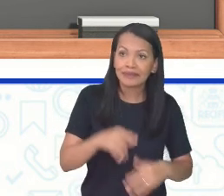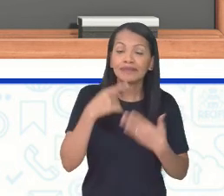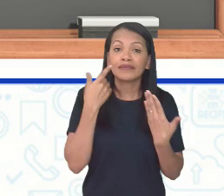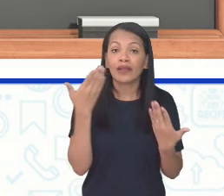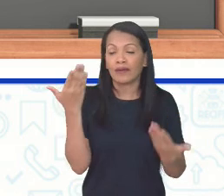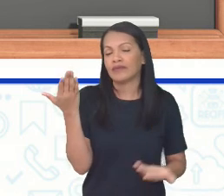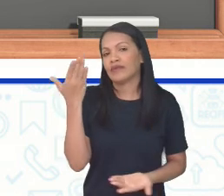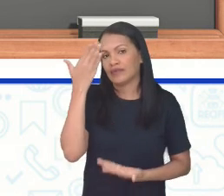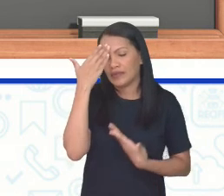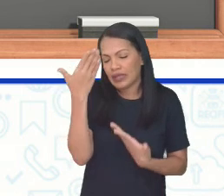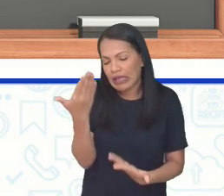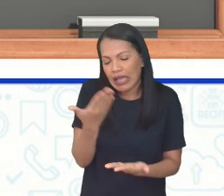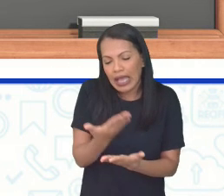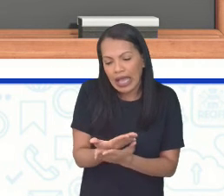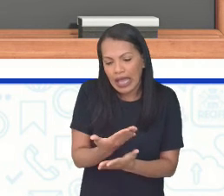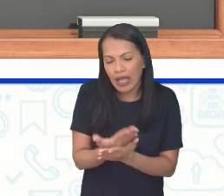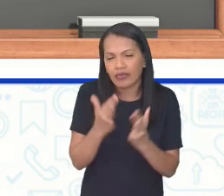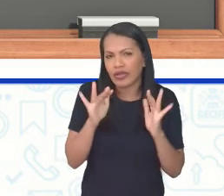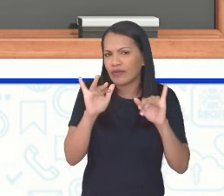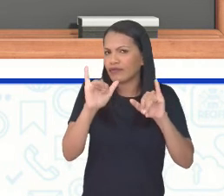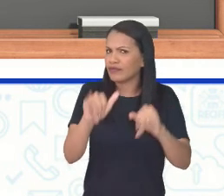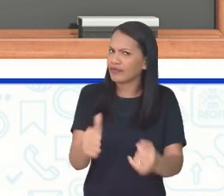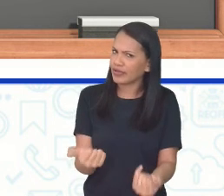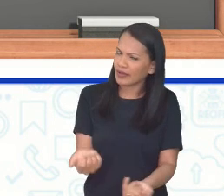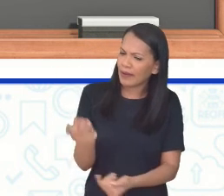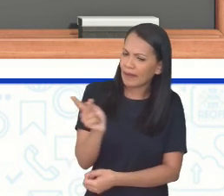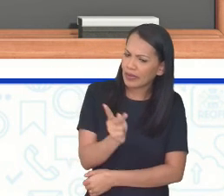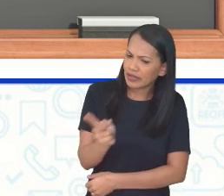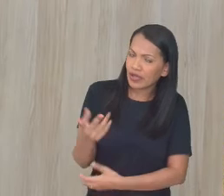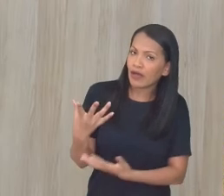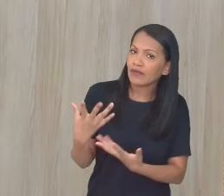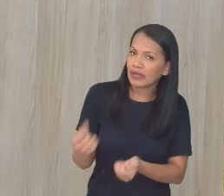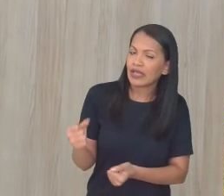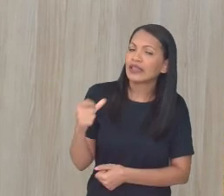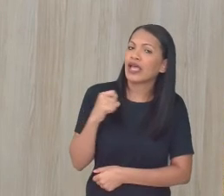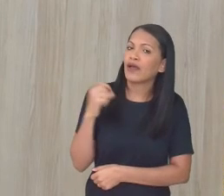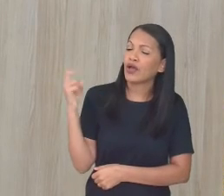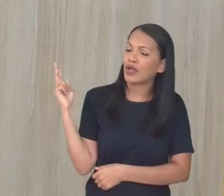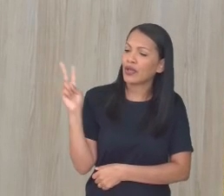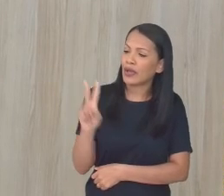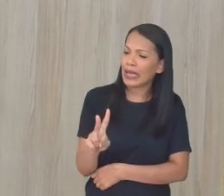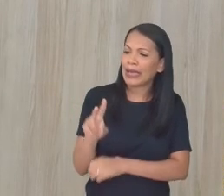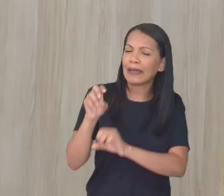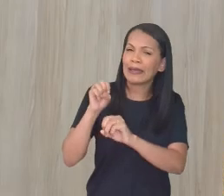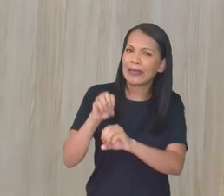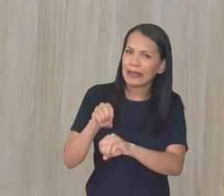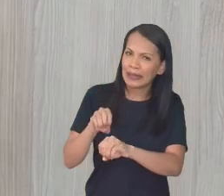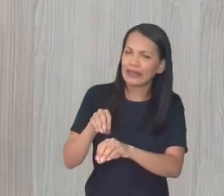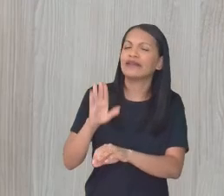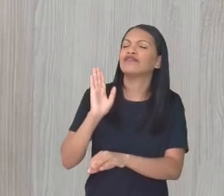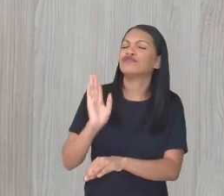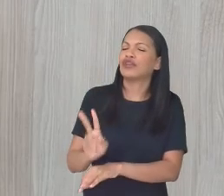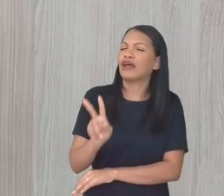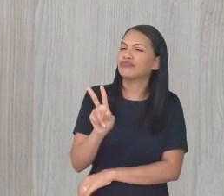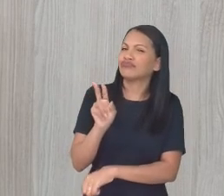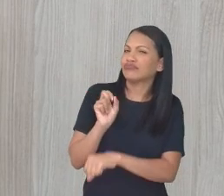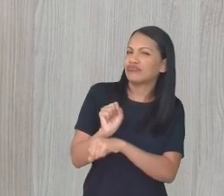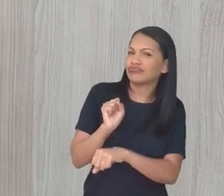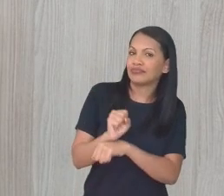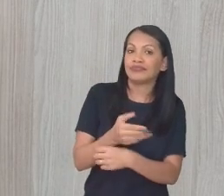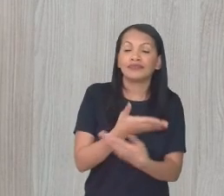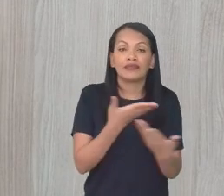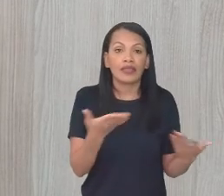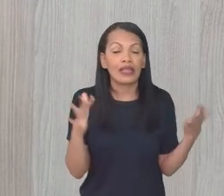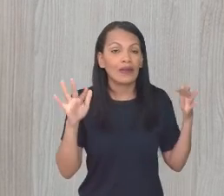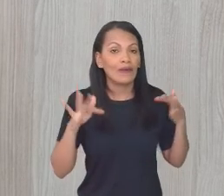estudar. Mas a nossa aula chegou ao fim, professora Vivi. Vamos embora porque tem outra dupla chegando. Vamos embora, que a dupla já está ali esperando. Minha